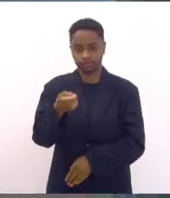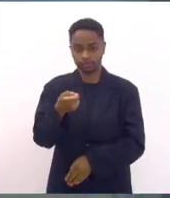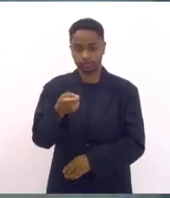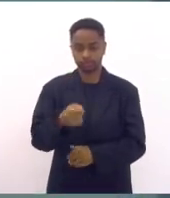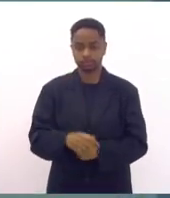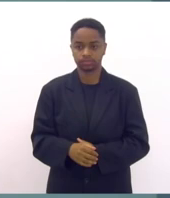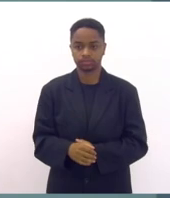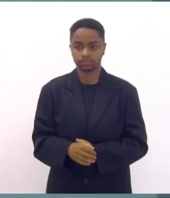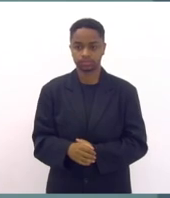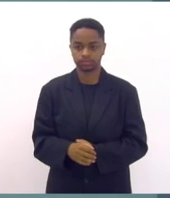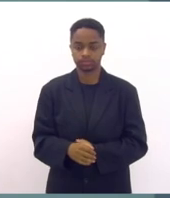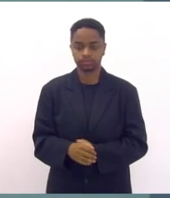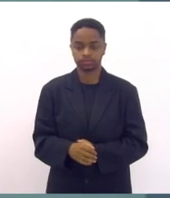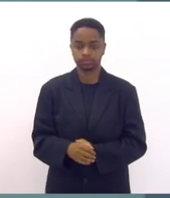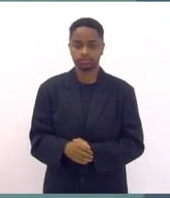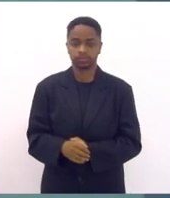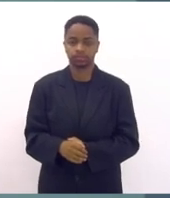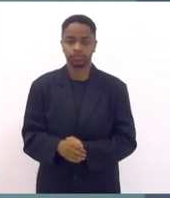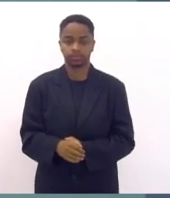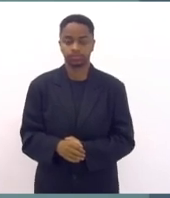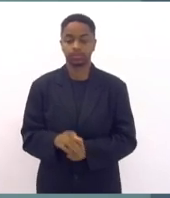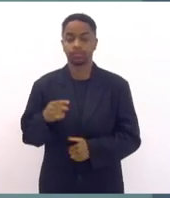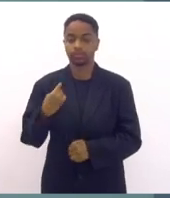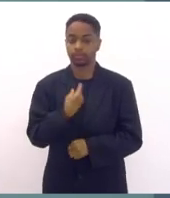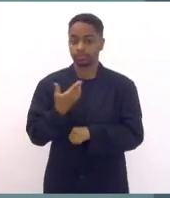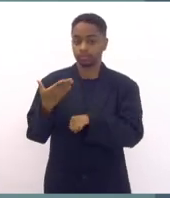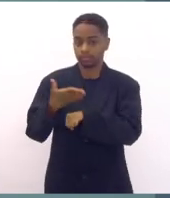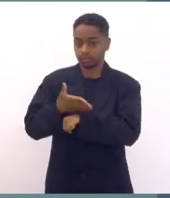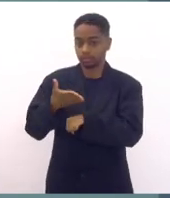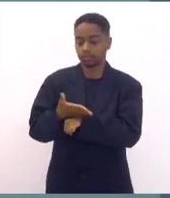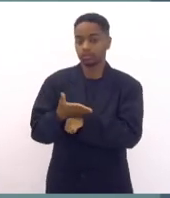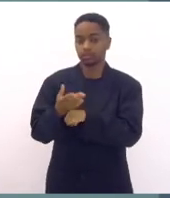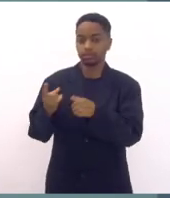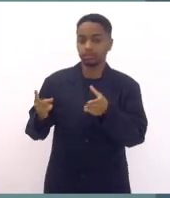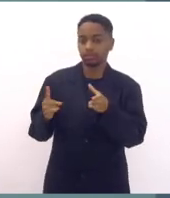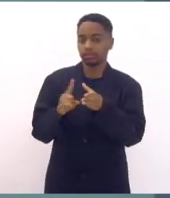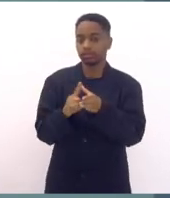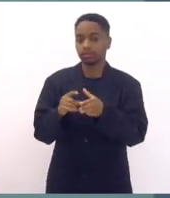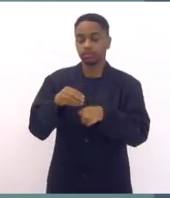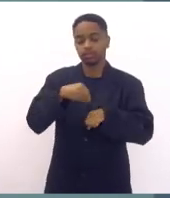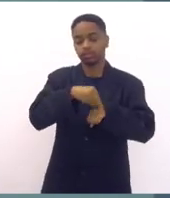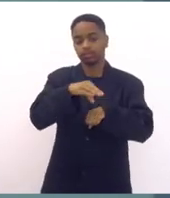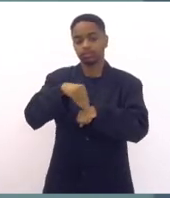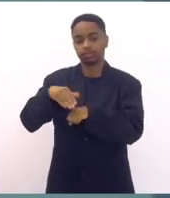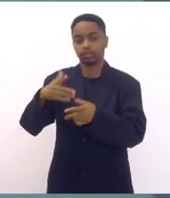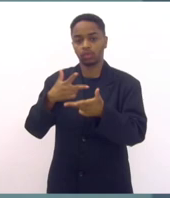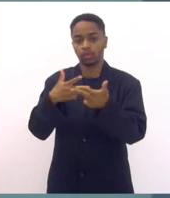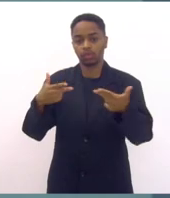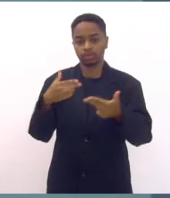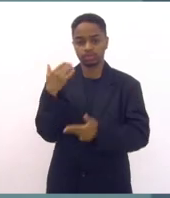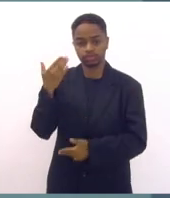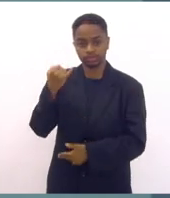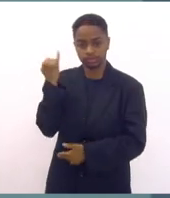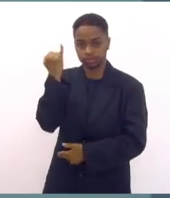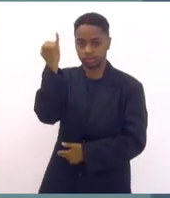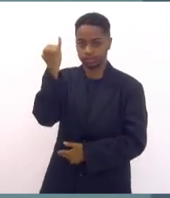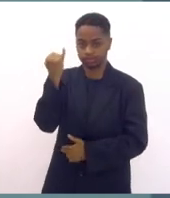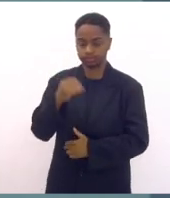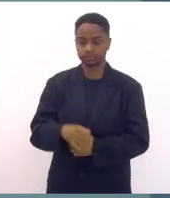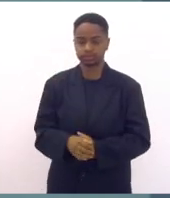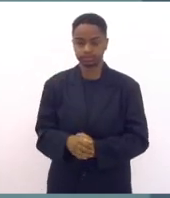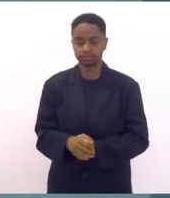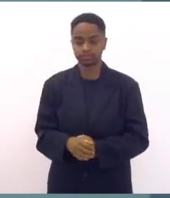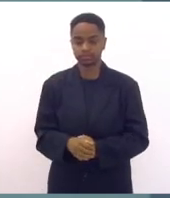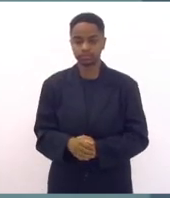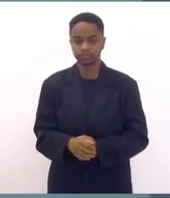G20 estaremos lá levando uma parte muito importante né Como